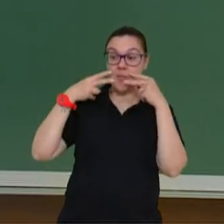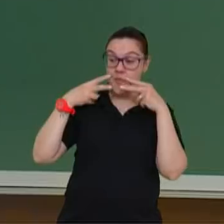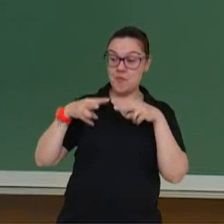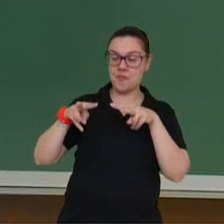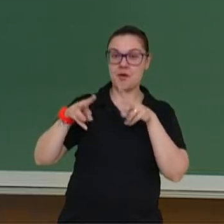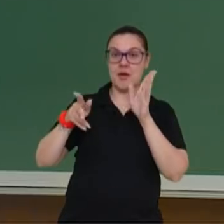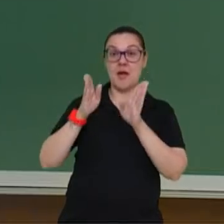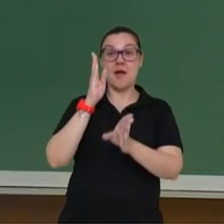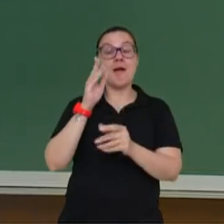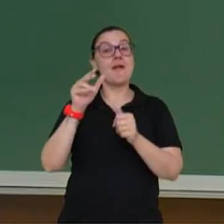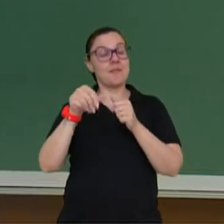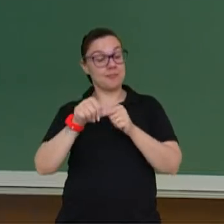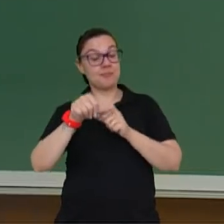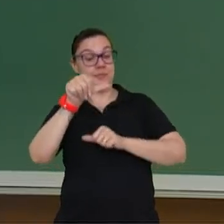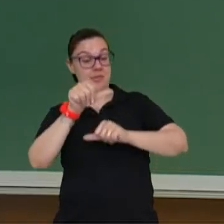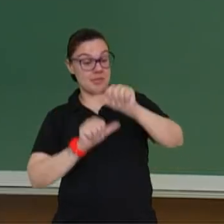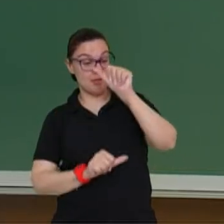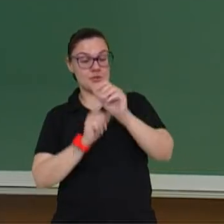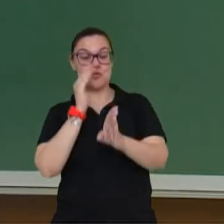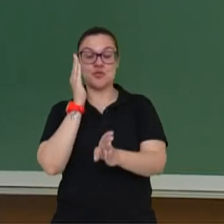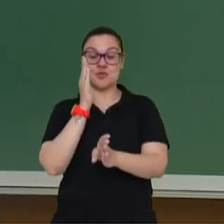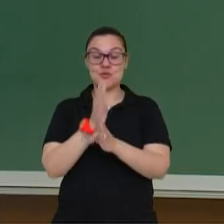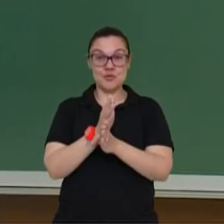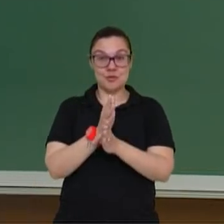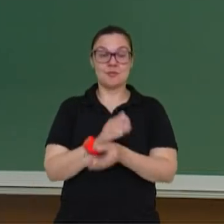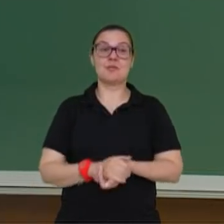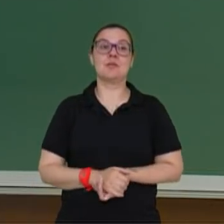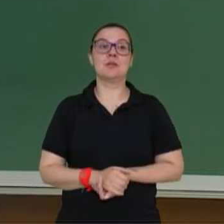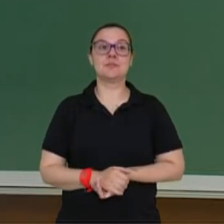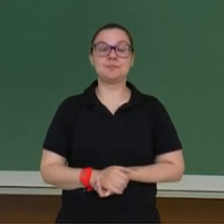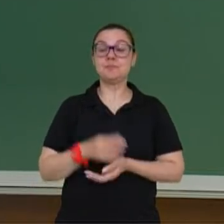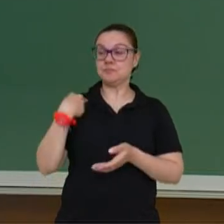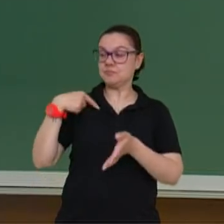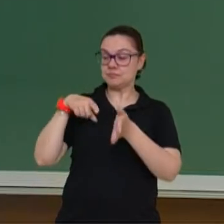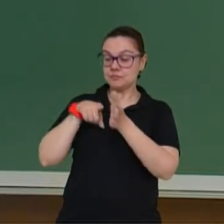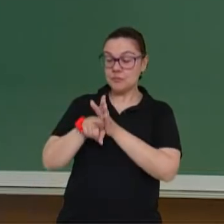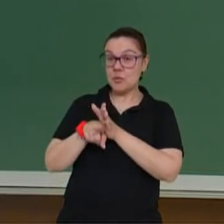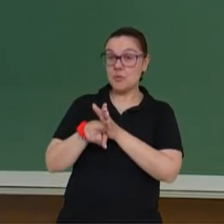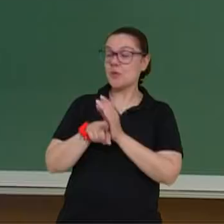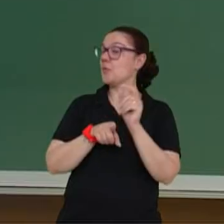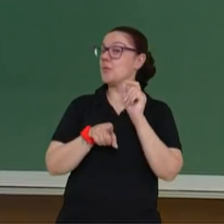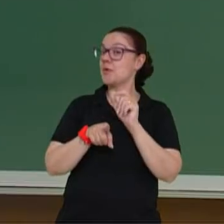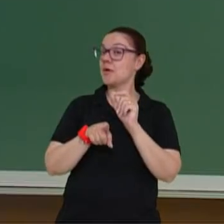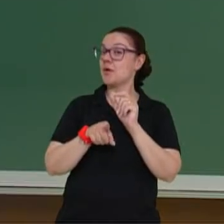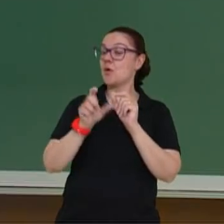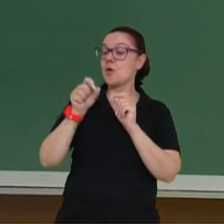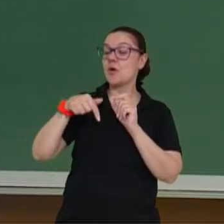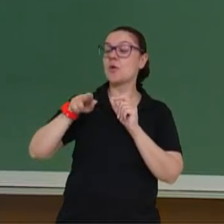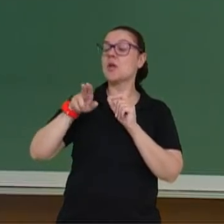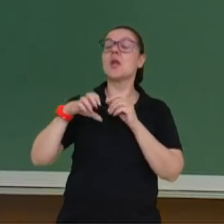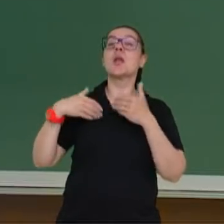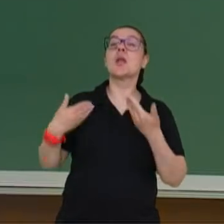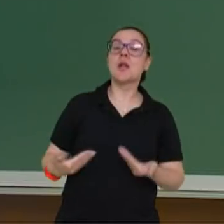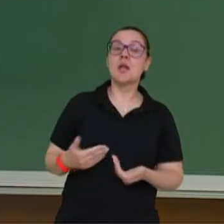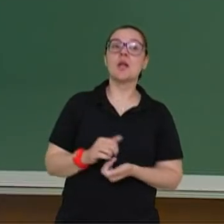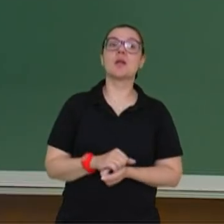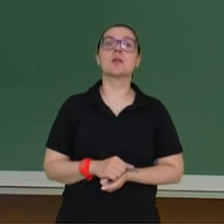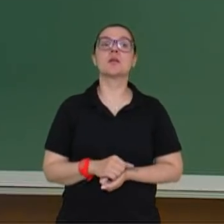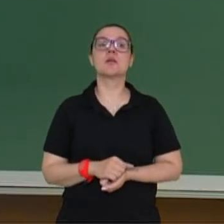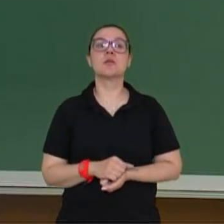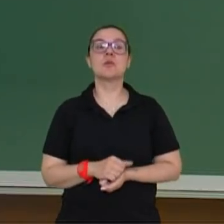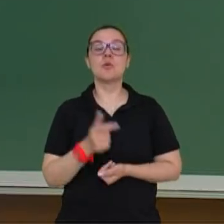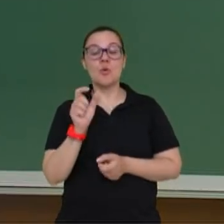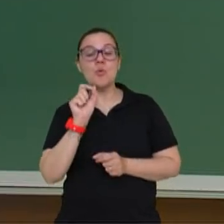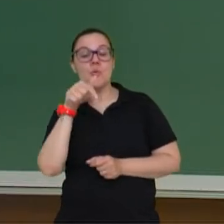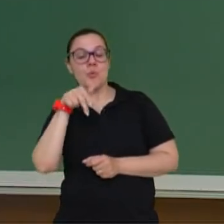verbo transitivo direto. Então, eu fiz a pergunta e coloquei a palavrinha lá, o quê? O que